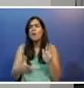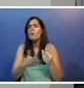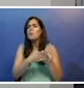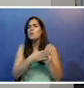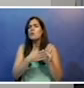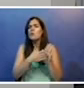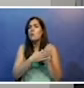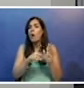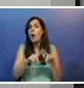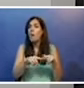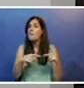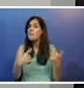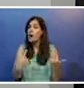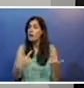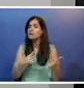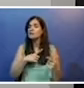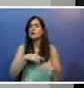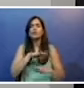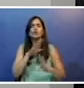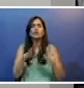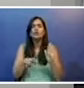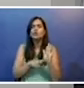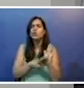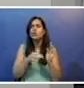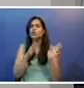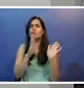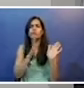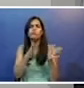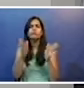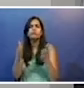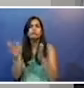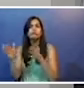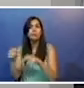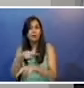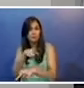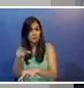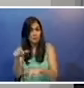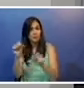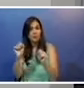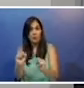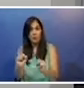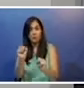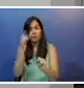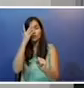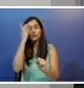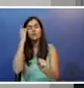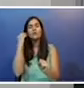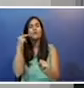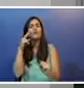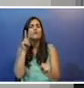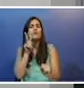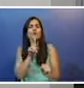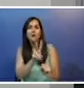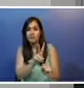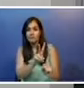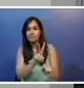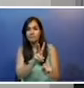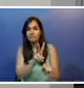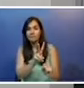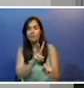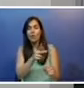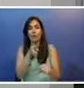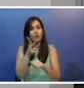ela tem todas as ferramentas, todo um sequencial que vocês podem, primeiramente, assistir